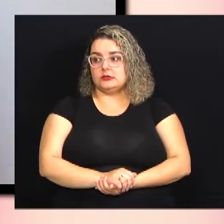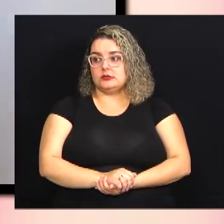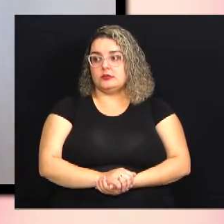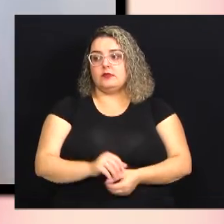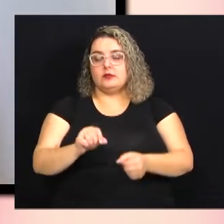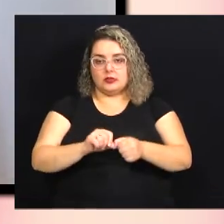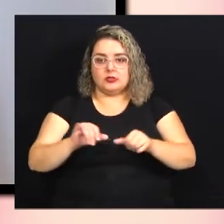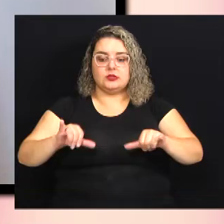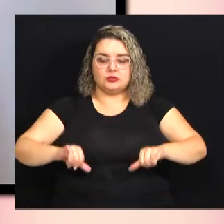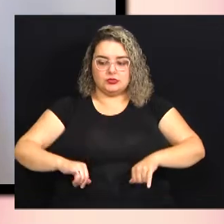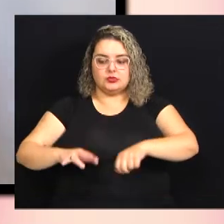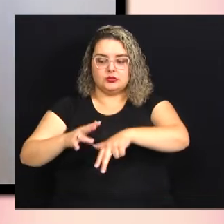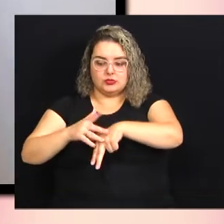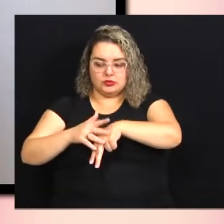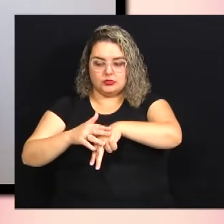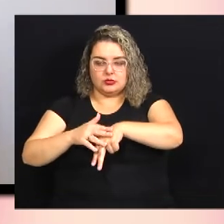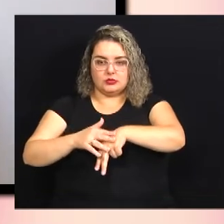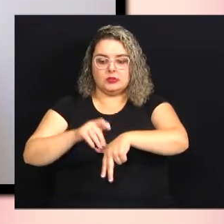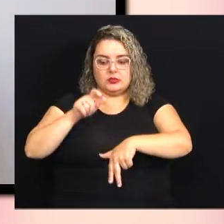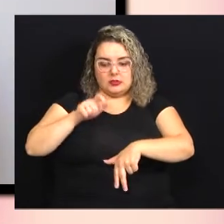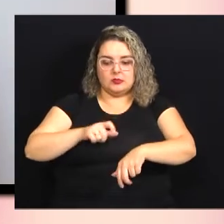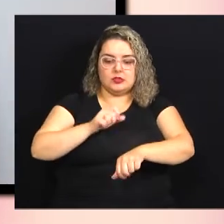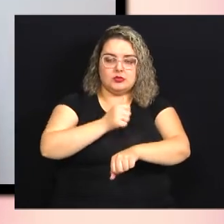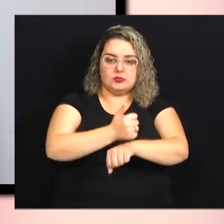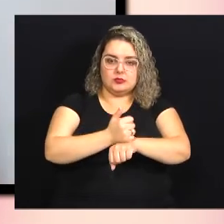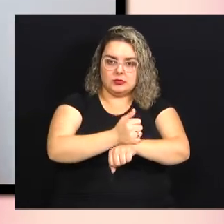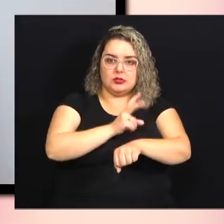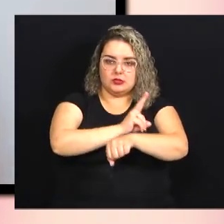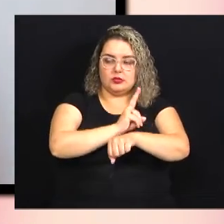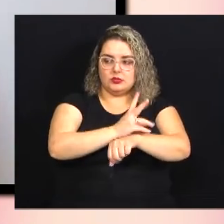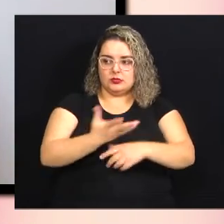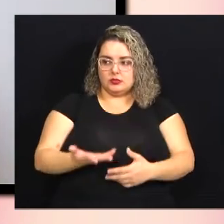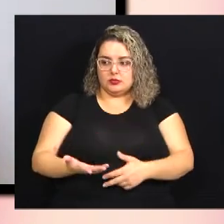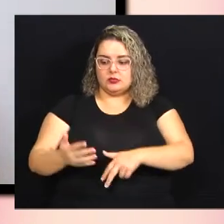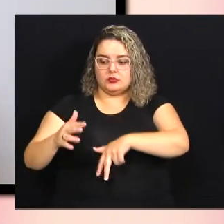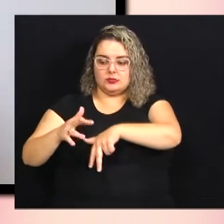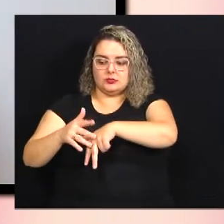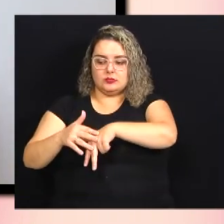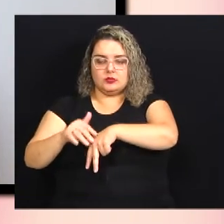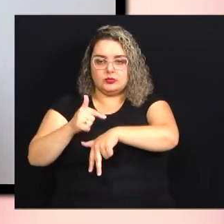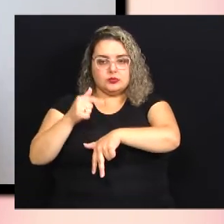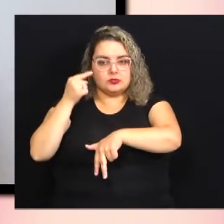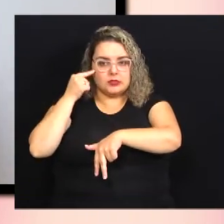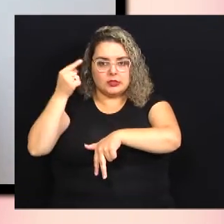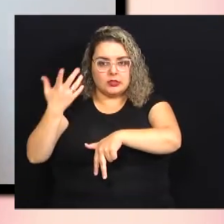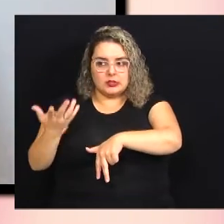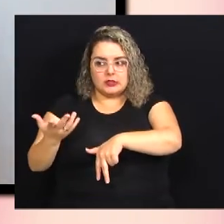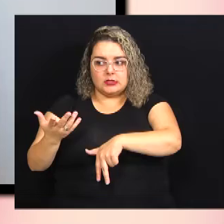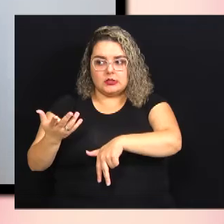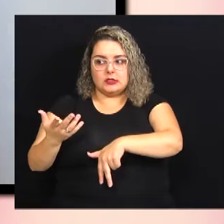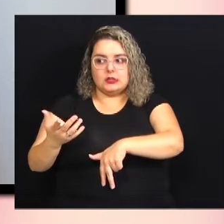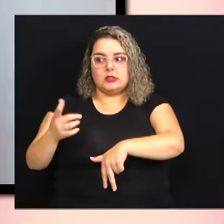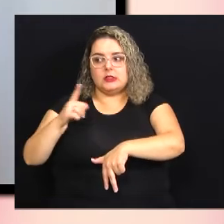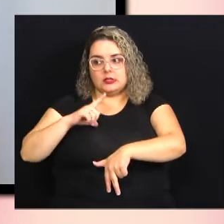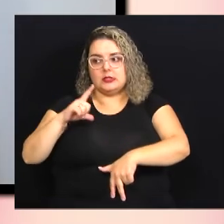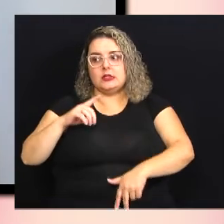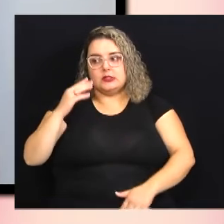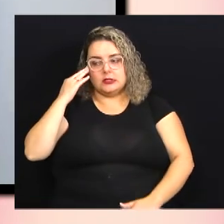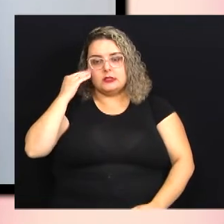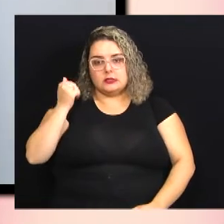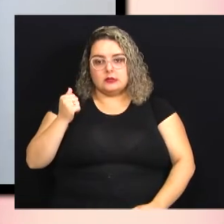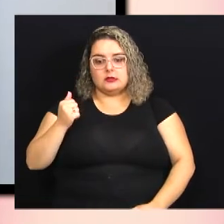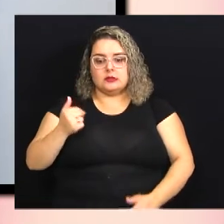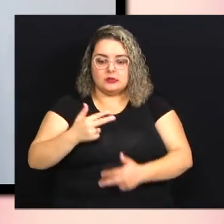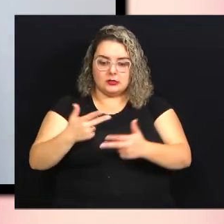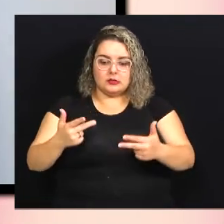judia do paciente e judia do cuidador. Judia do paciente porque, por menos noção que o paciente tenha, ele tem noção que está acontecendo